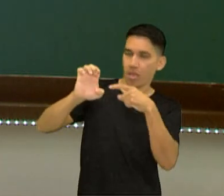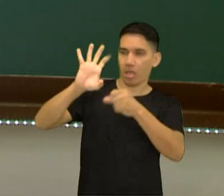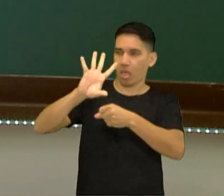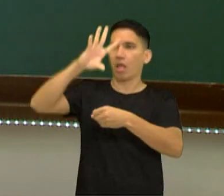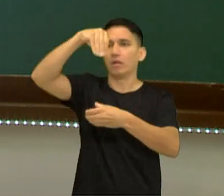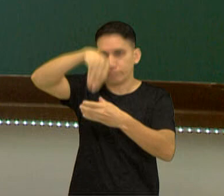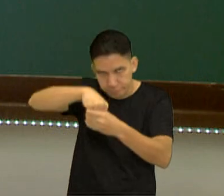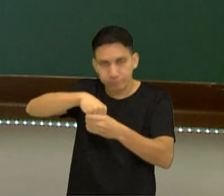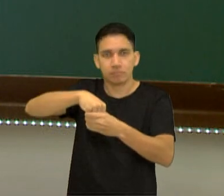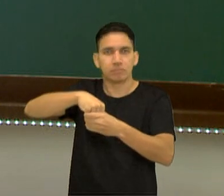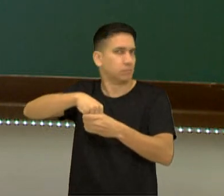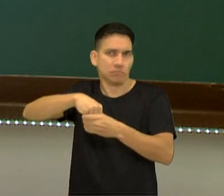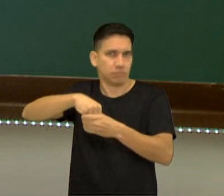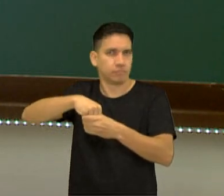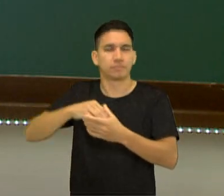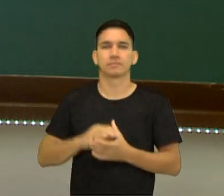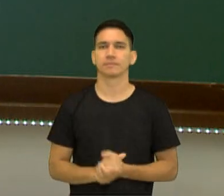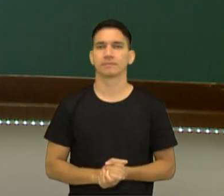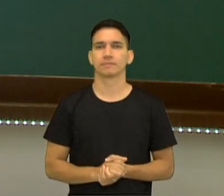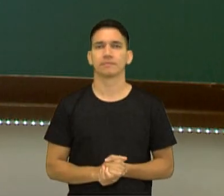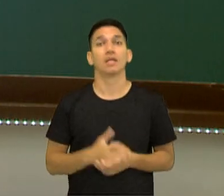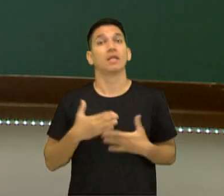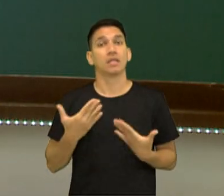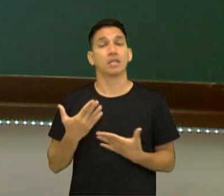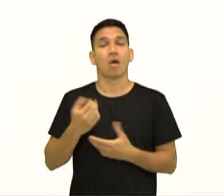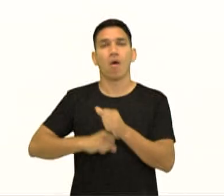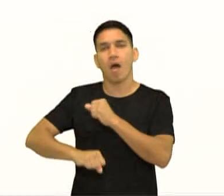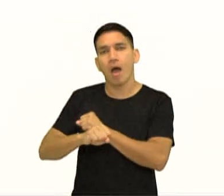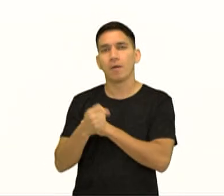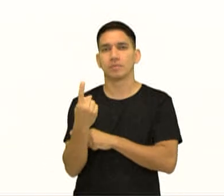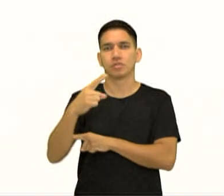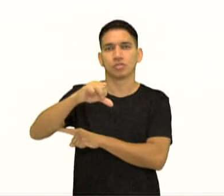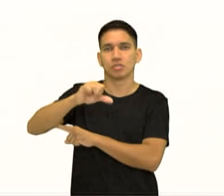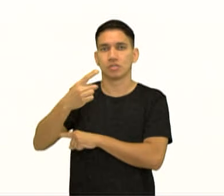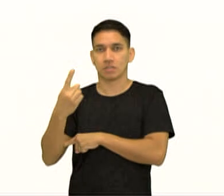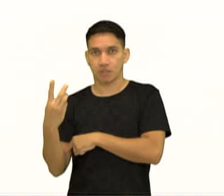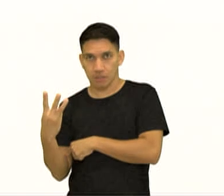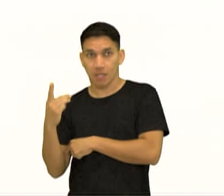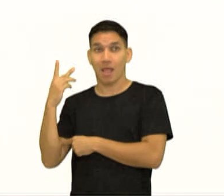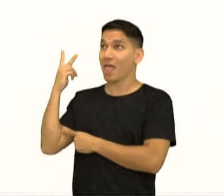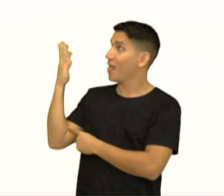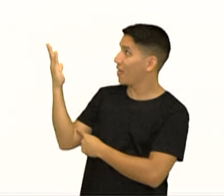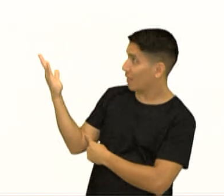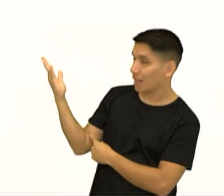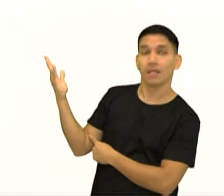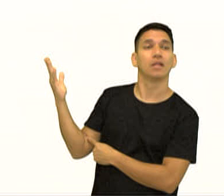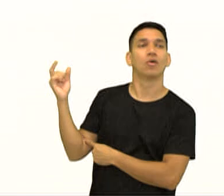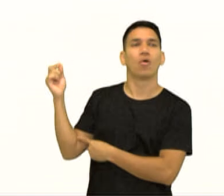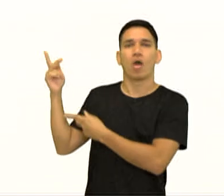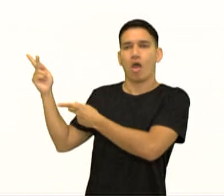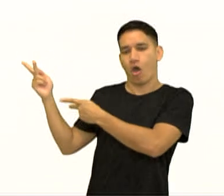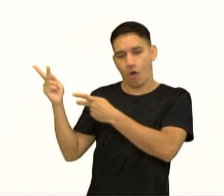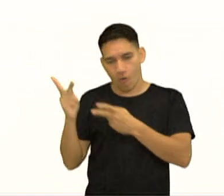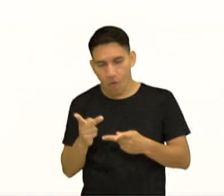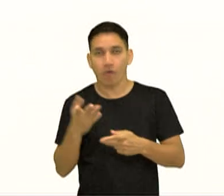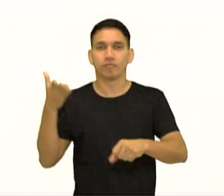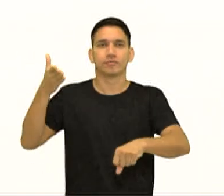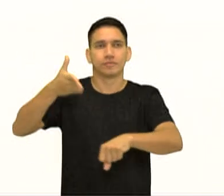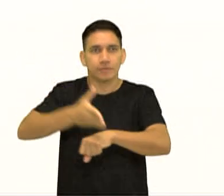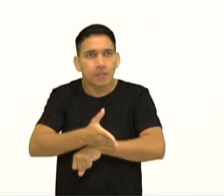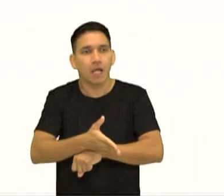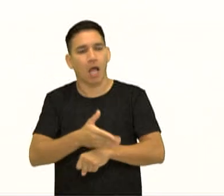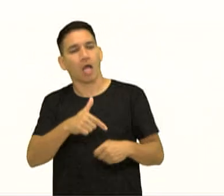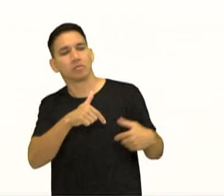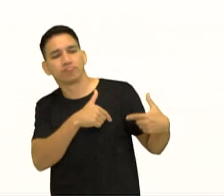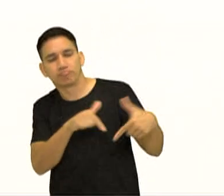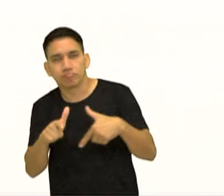do núcleo? Aí, em 1913, o Niels Bohr foi convidado pelo Rutherford para trabalhar lá na